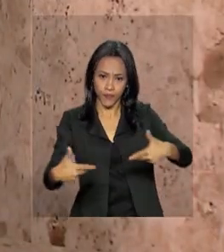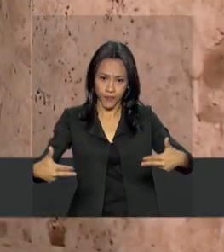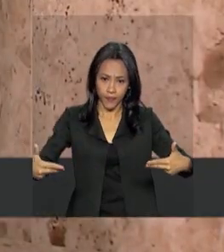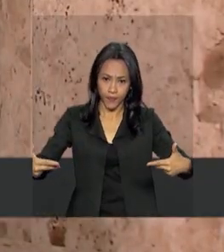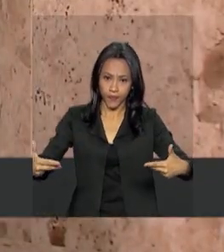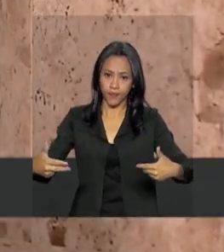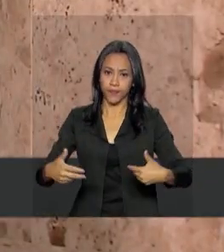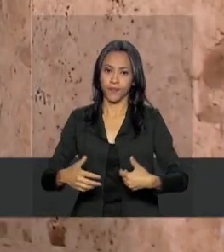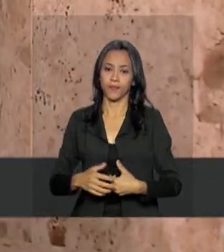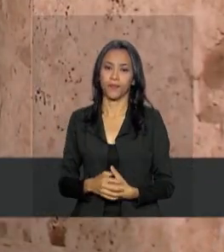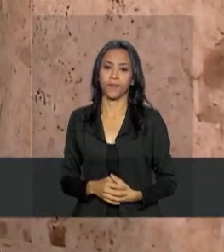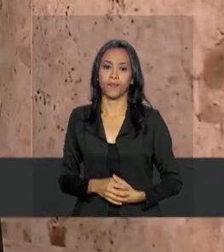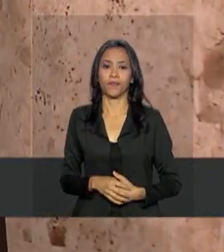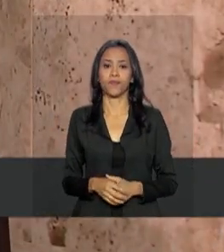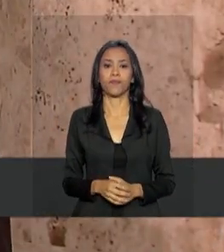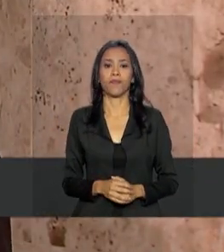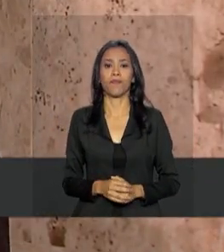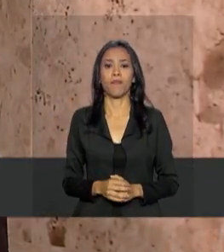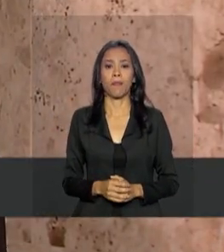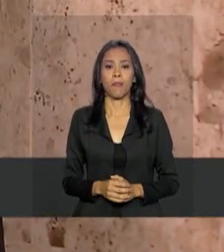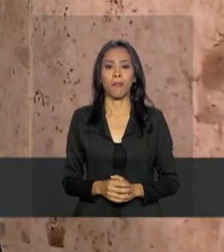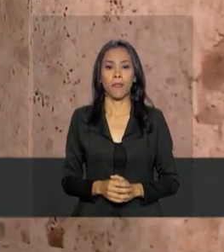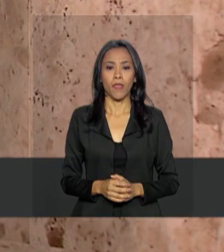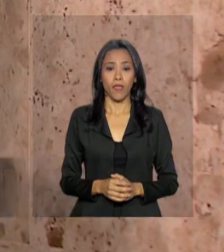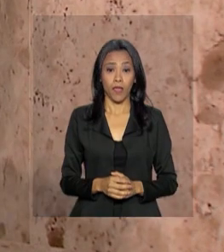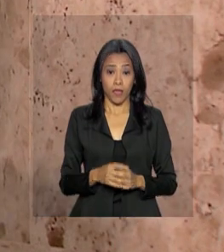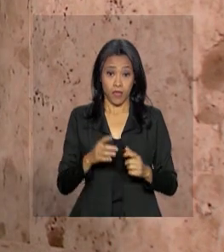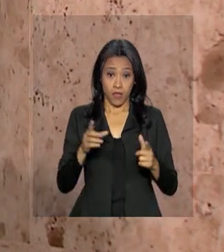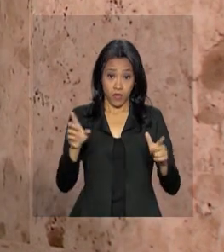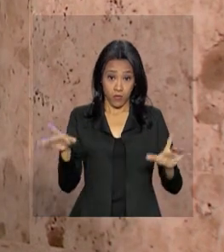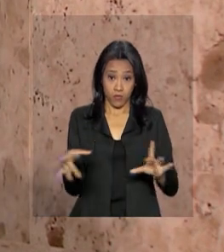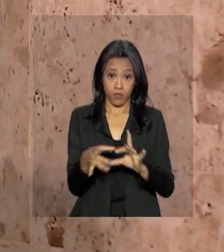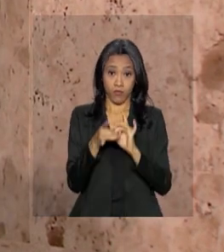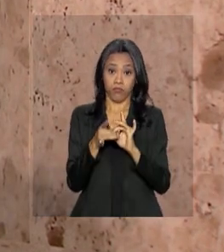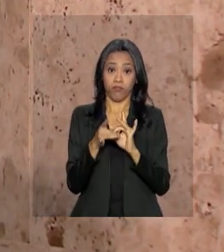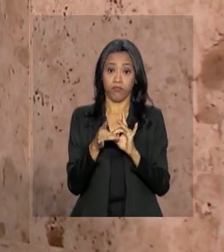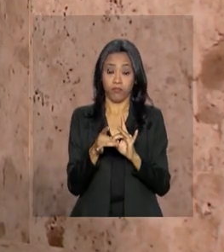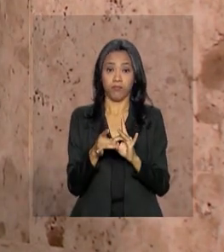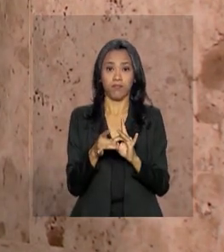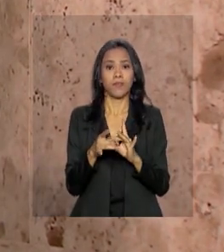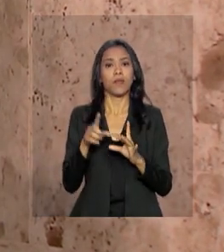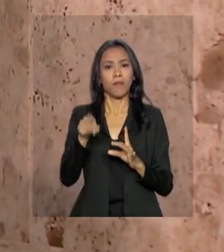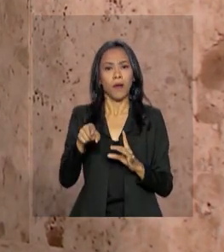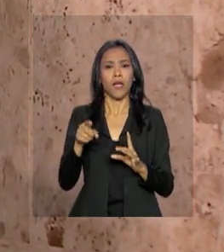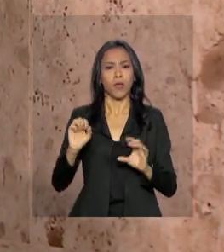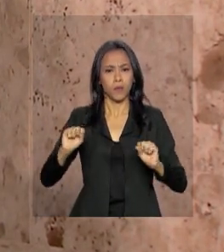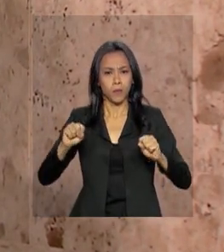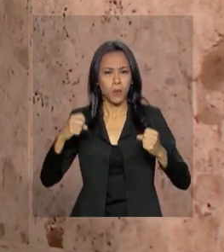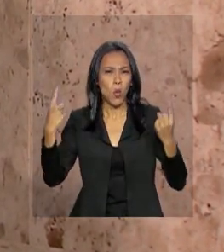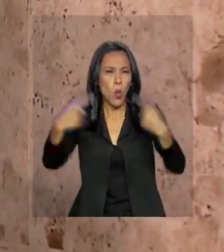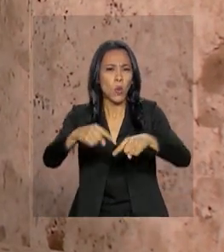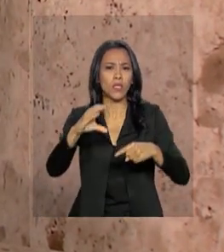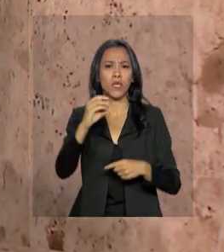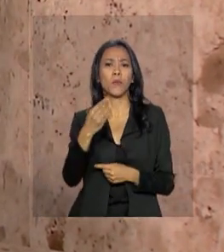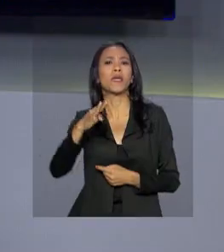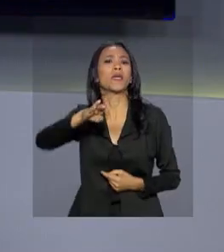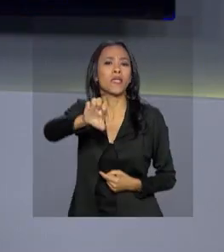nosso compromisso em seguir profundizando esses laços que possam permitir lutar mais eficientemente contra o crime